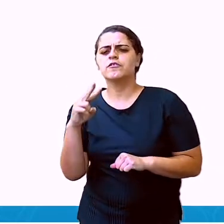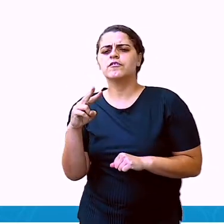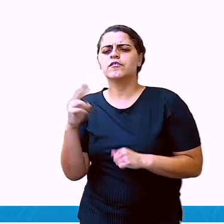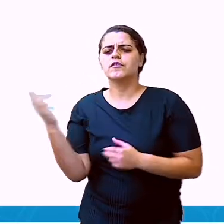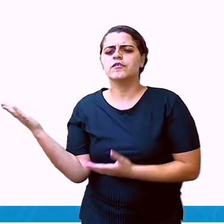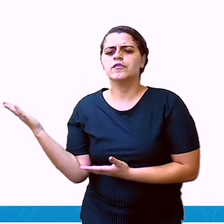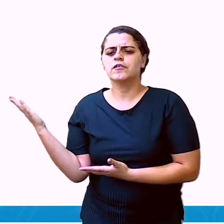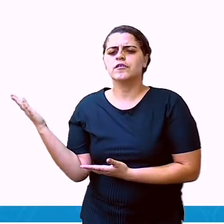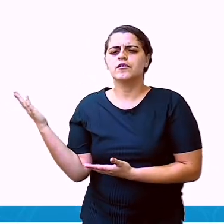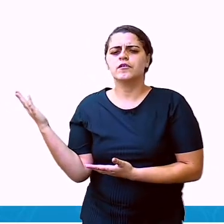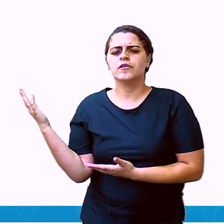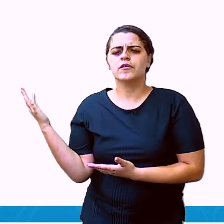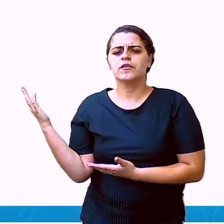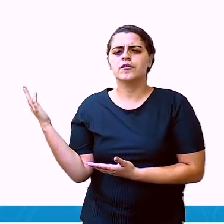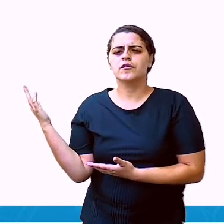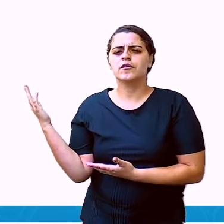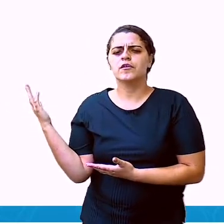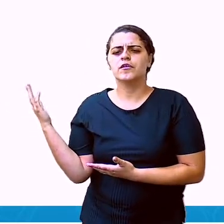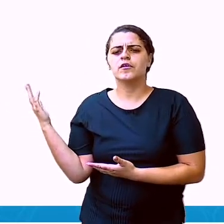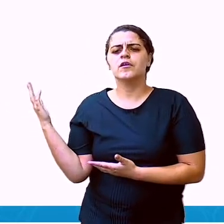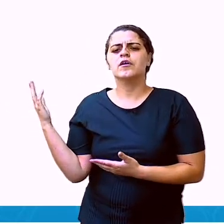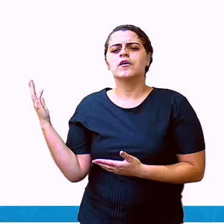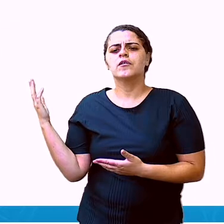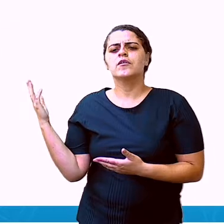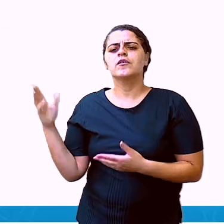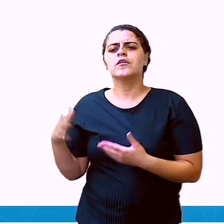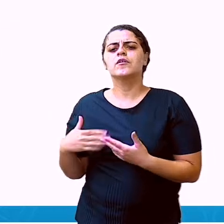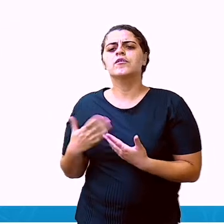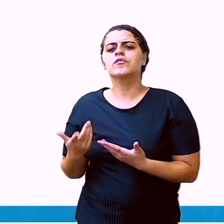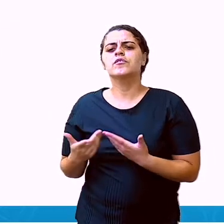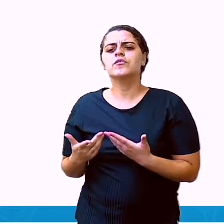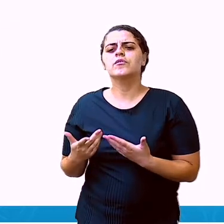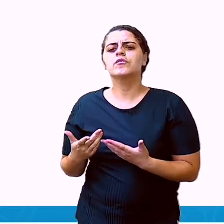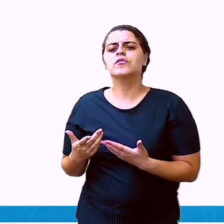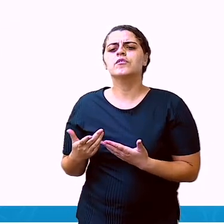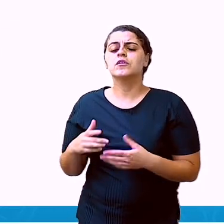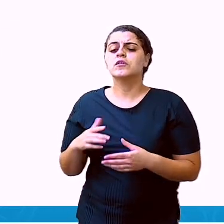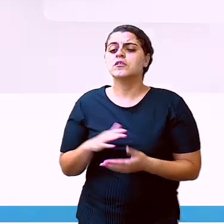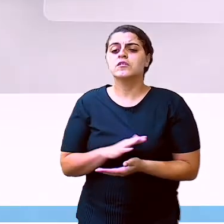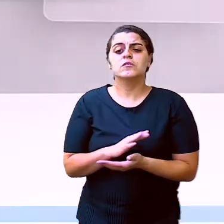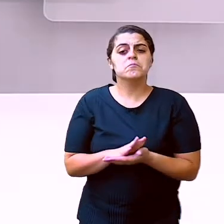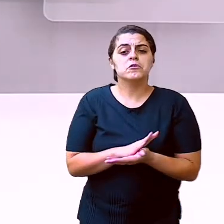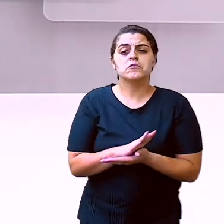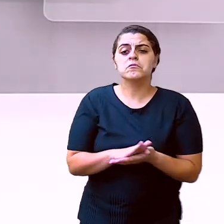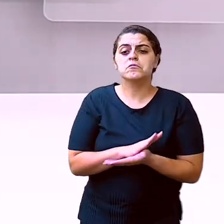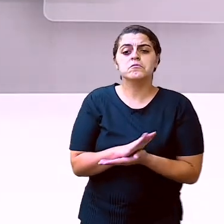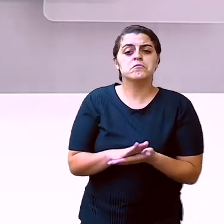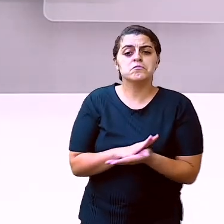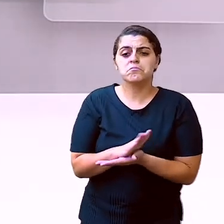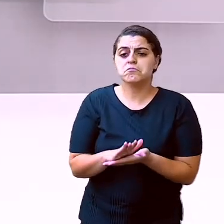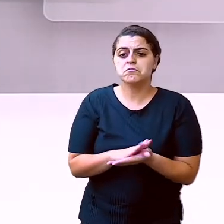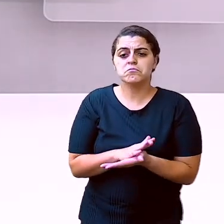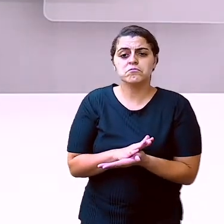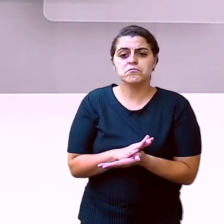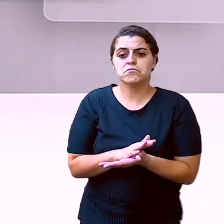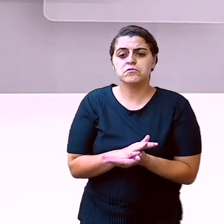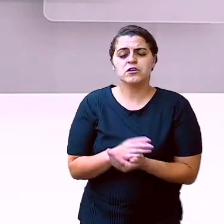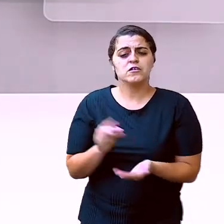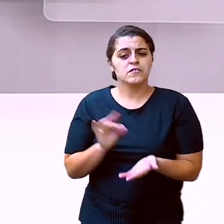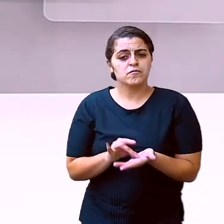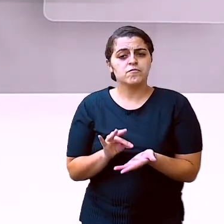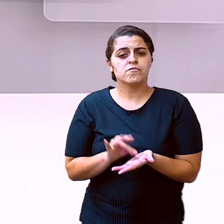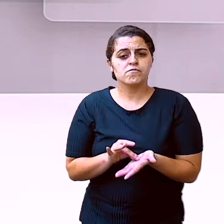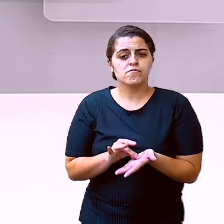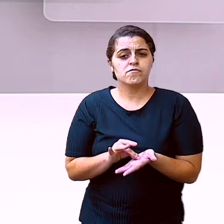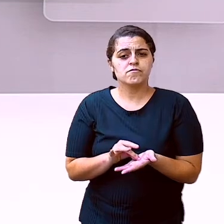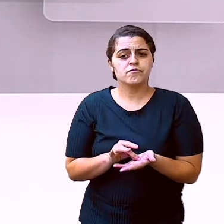Observe. Ele continuou ainda sem vida, sem nada. Não é isso